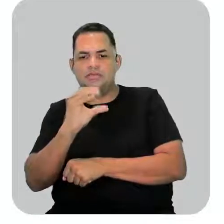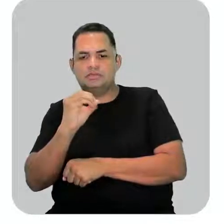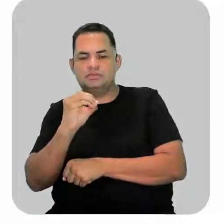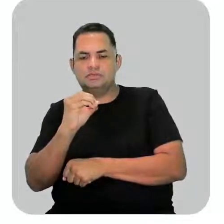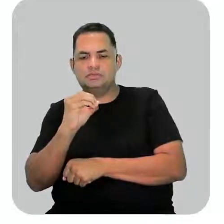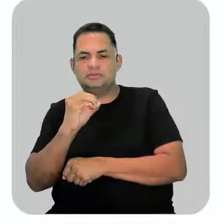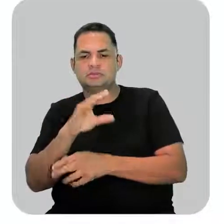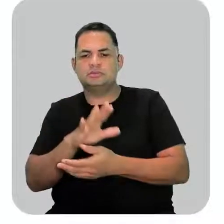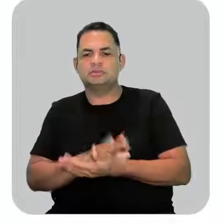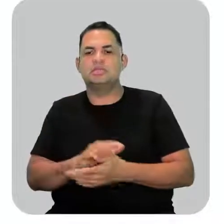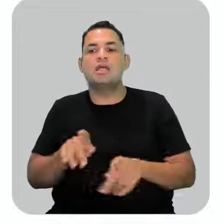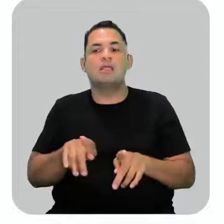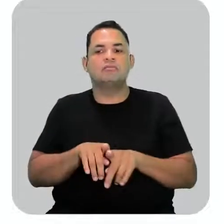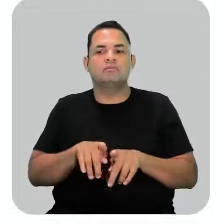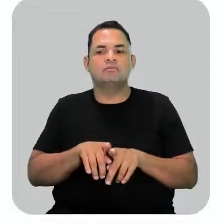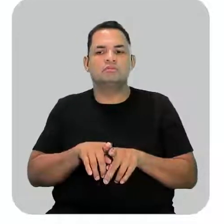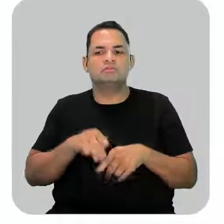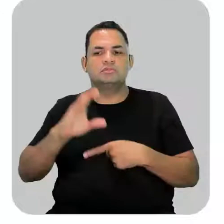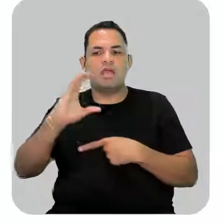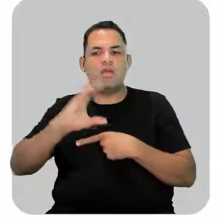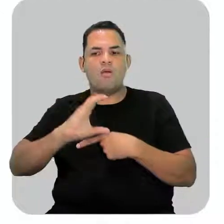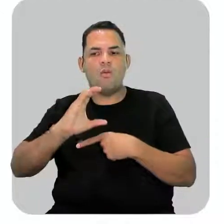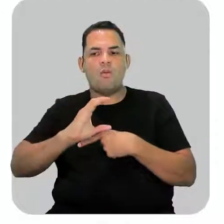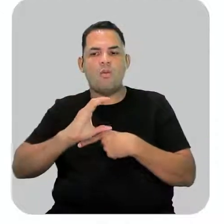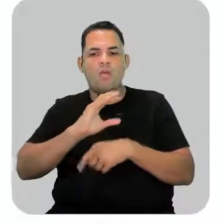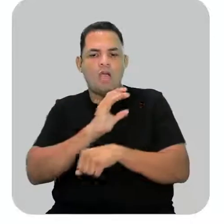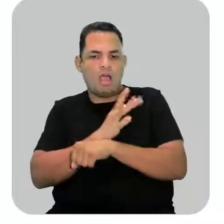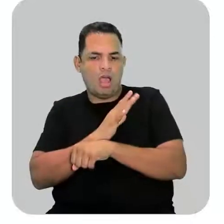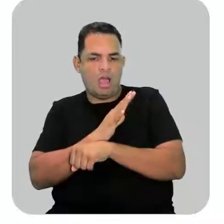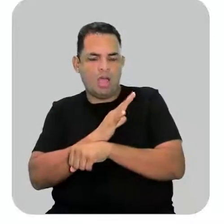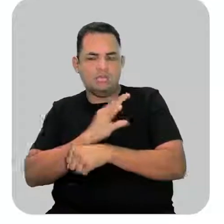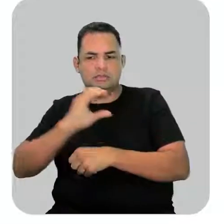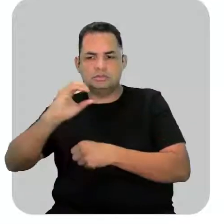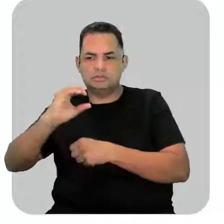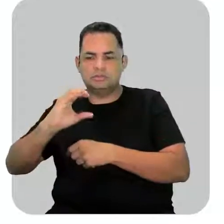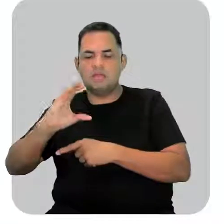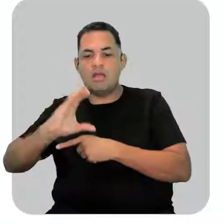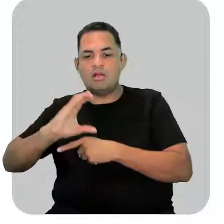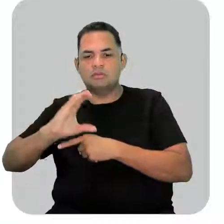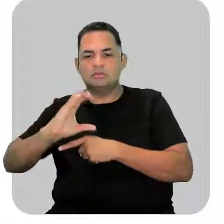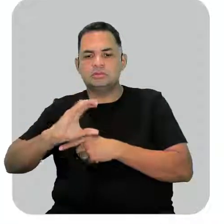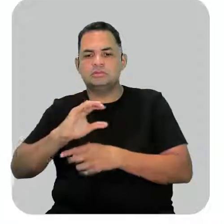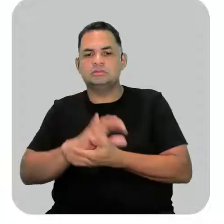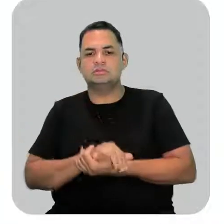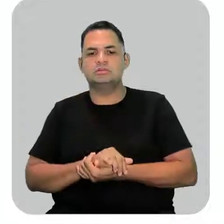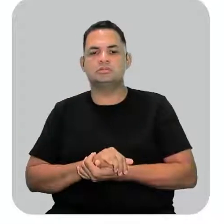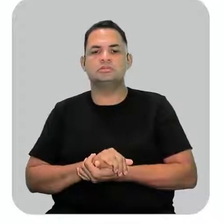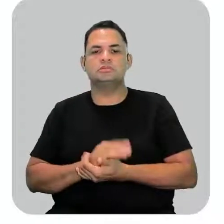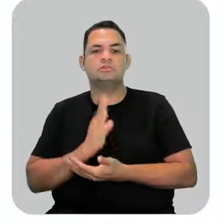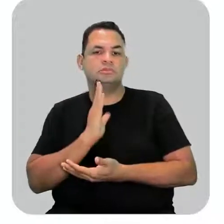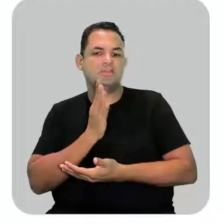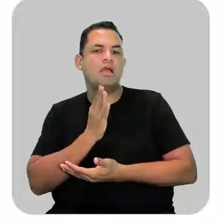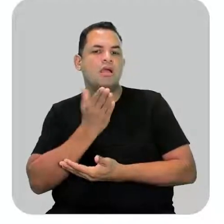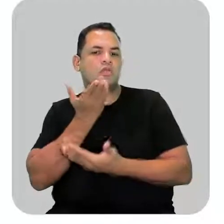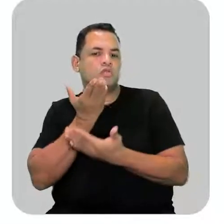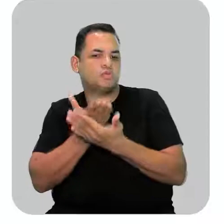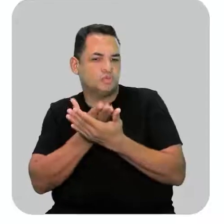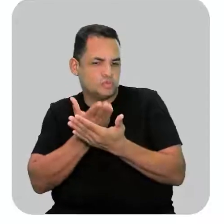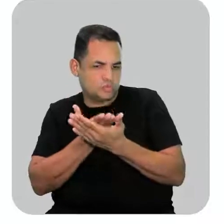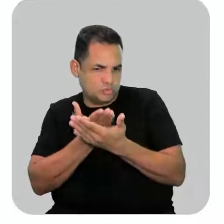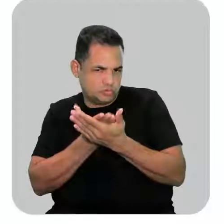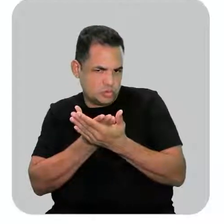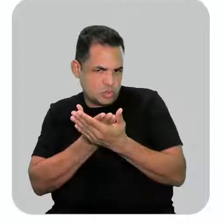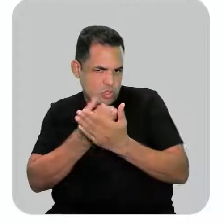ácido carboxílico, ou seja, é uma função oxigenada. Então a gente já viu que as